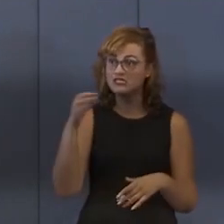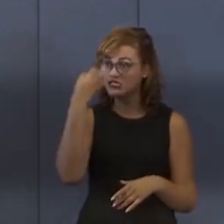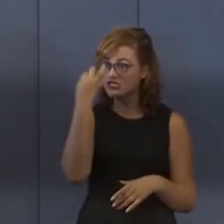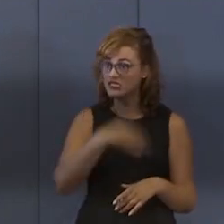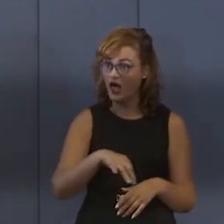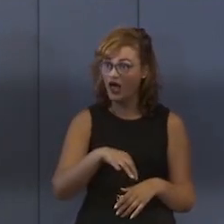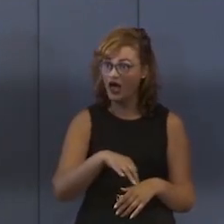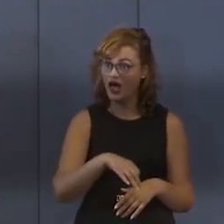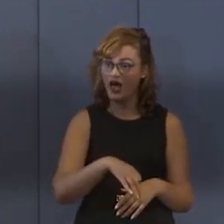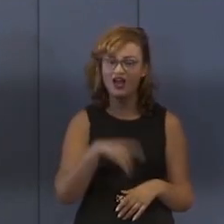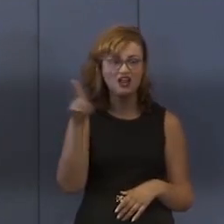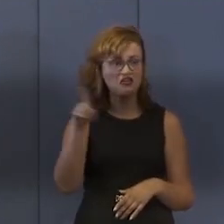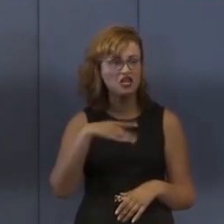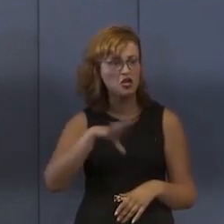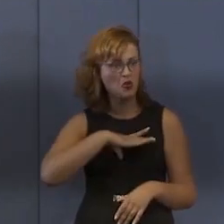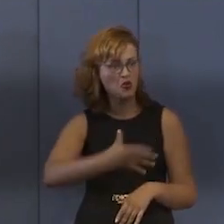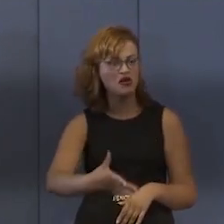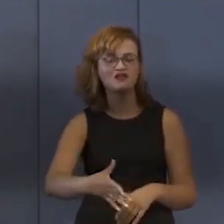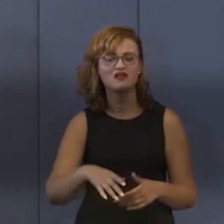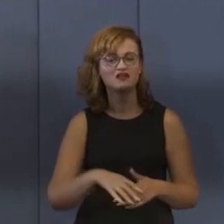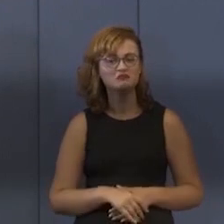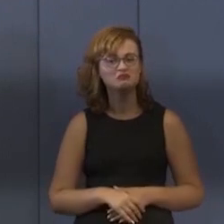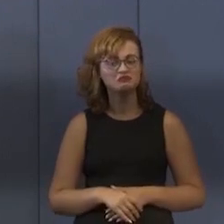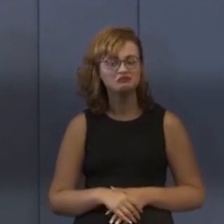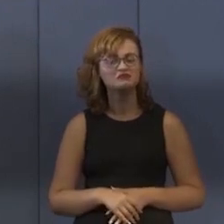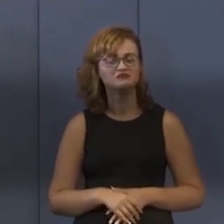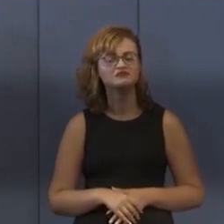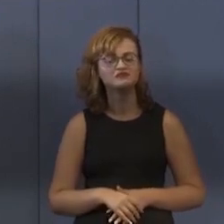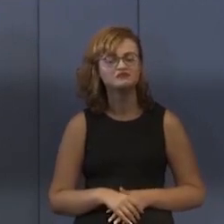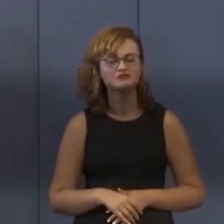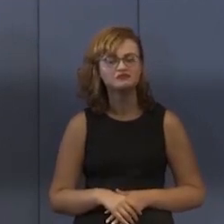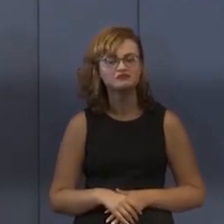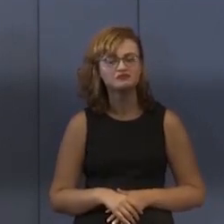fiquei encantado pela ousadia dele, pela coragem dele.